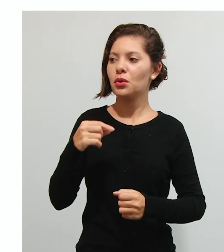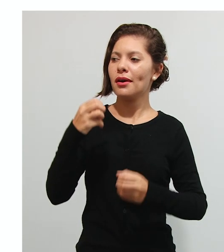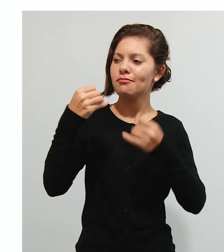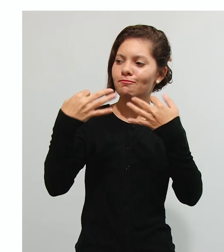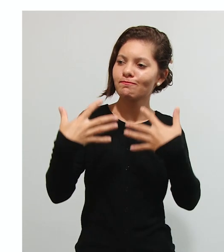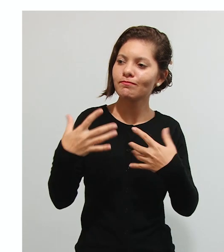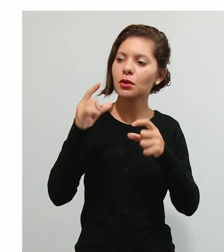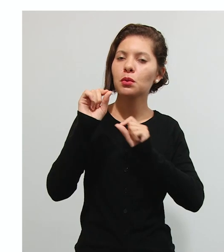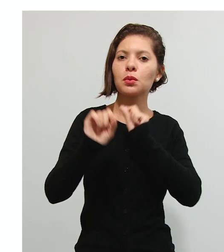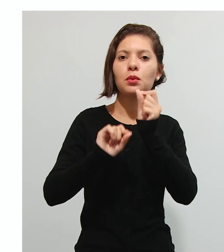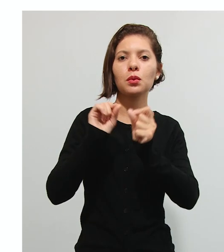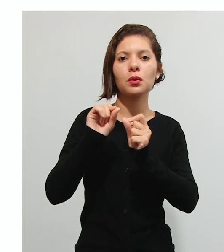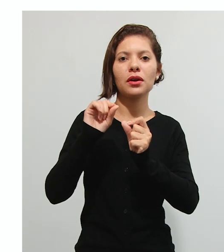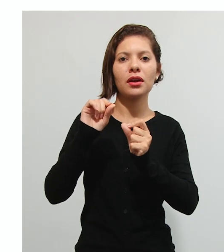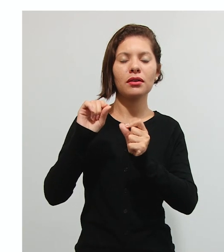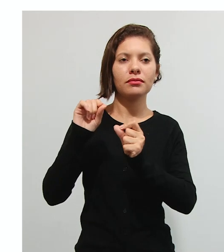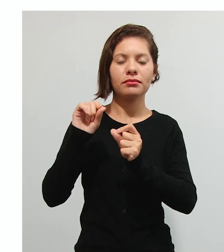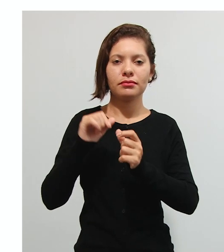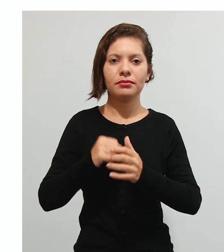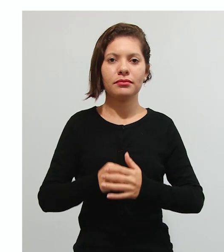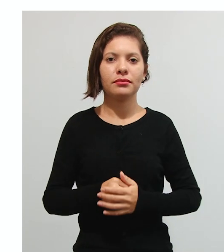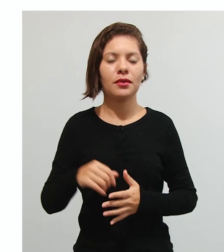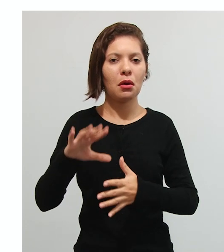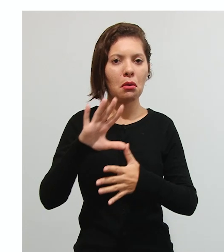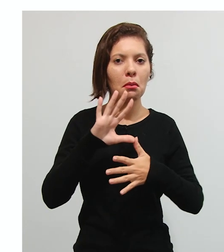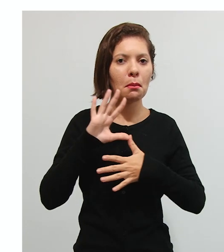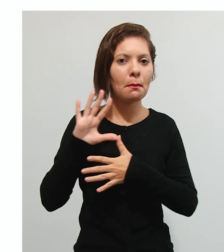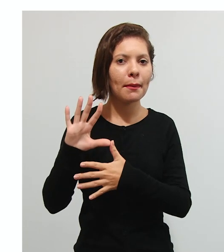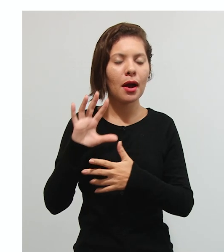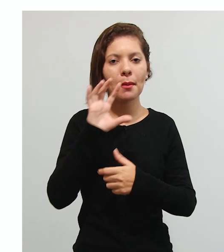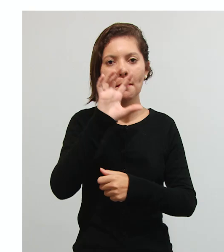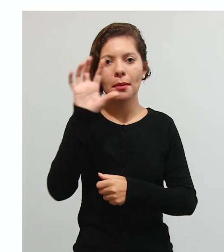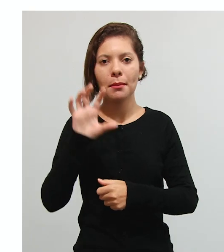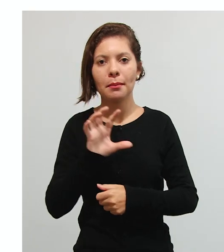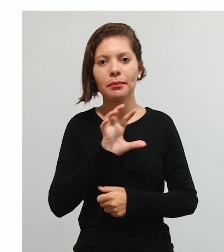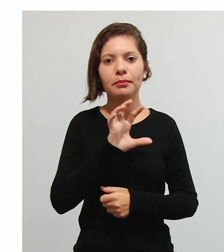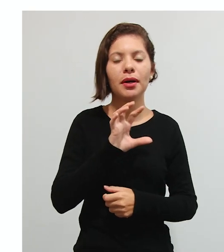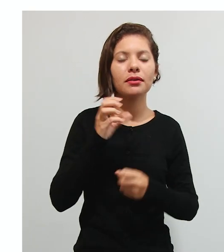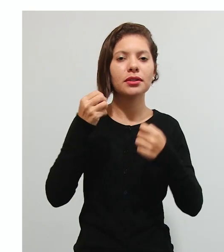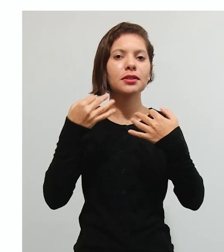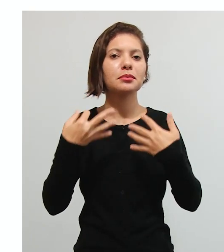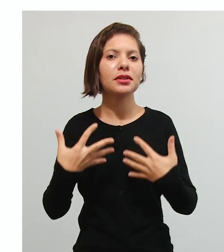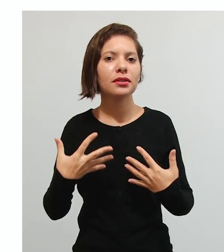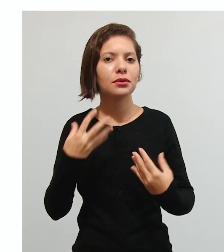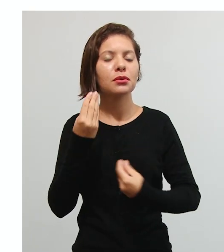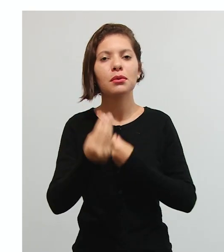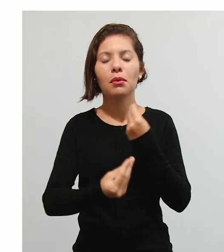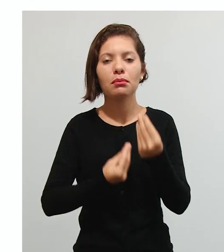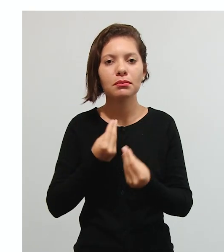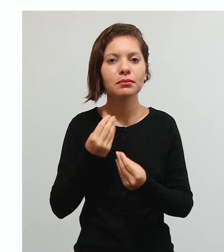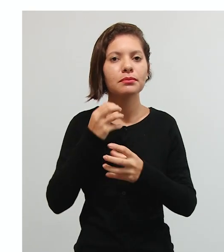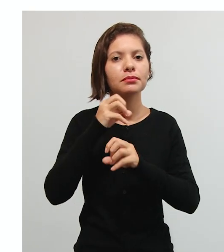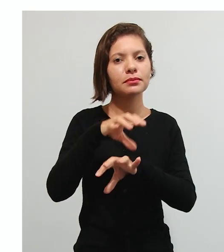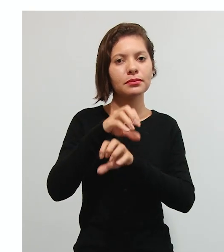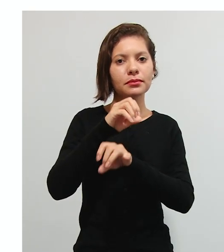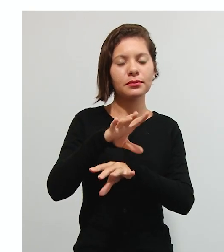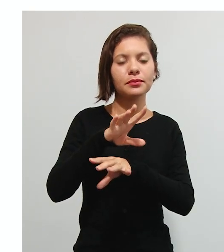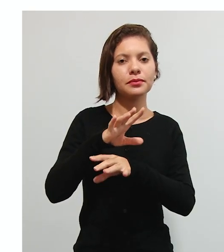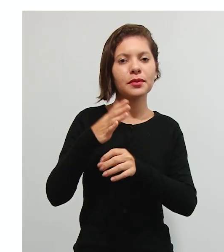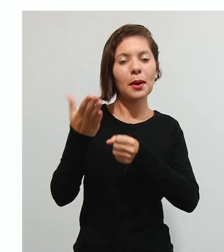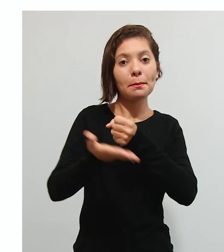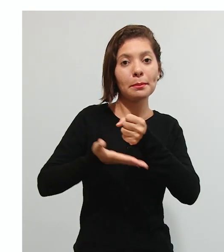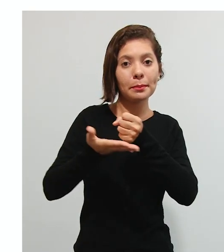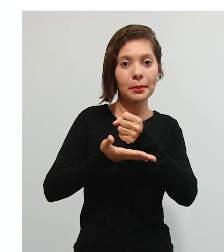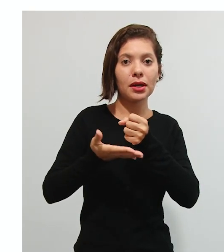quadro, como se fosse um mapa conceitual, mostrando como se divide a educação. Então, nós temos aqui para o